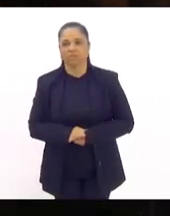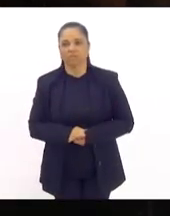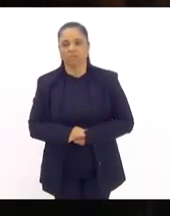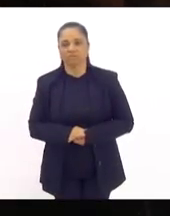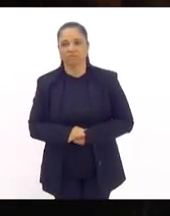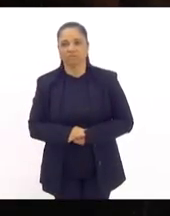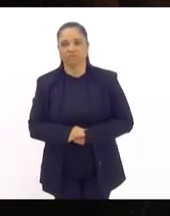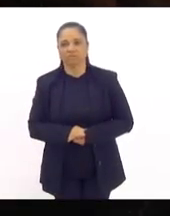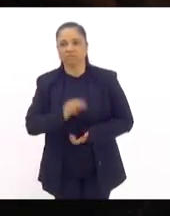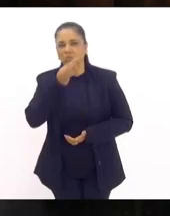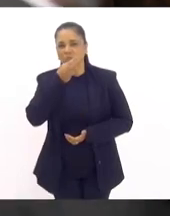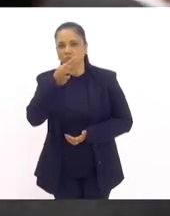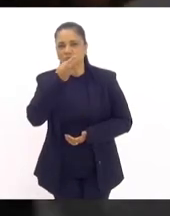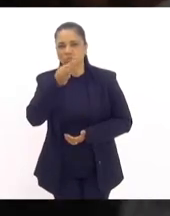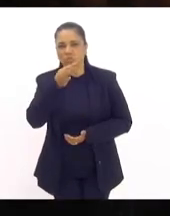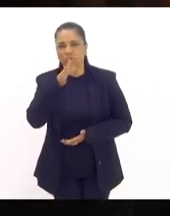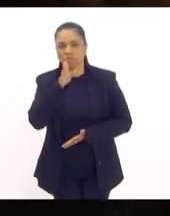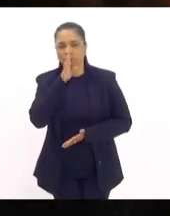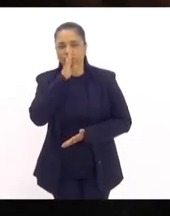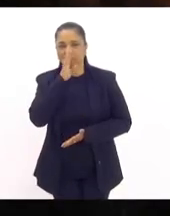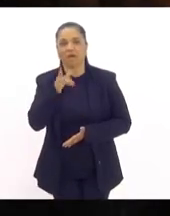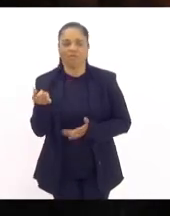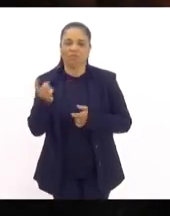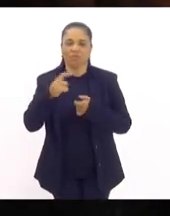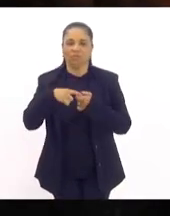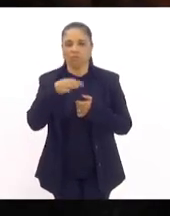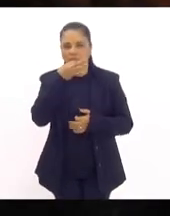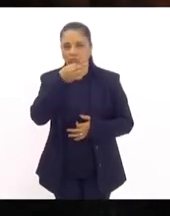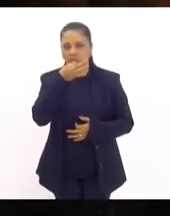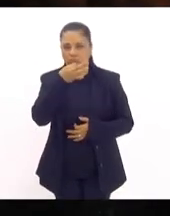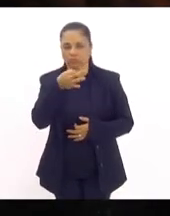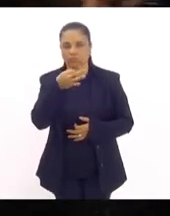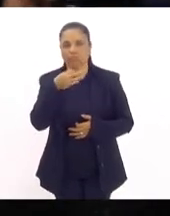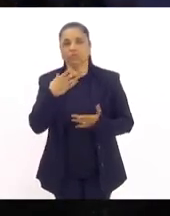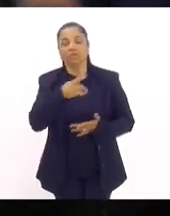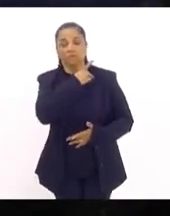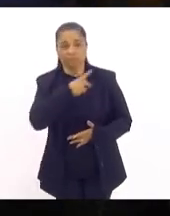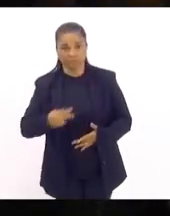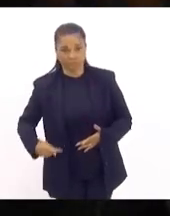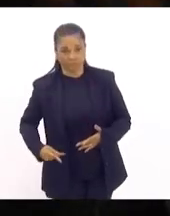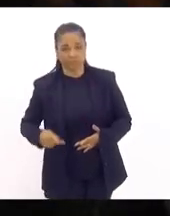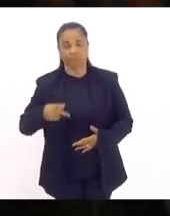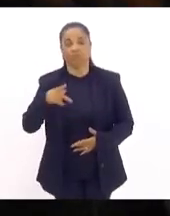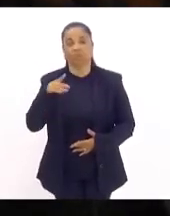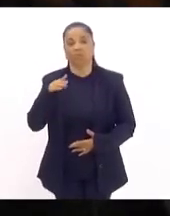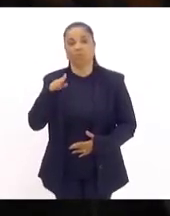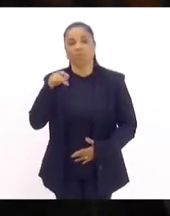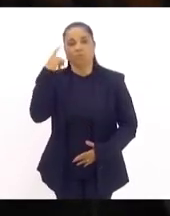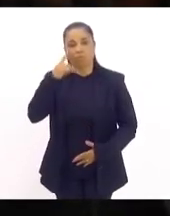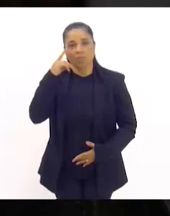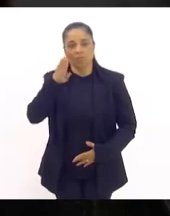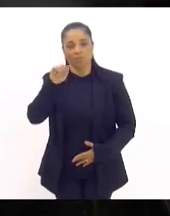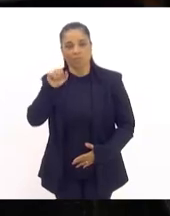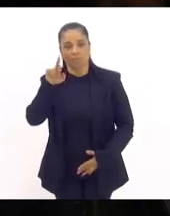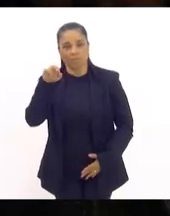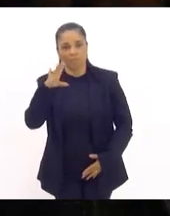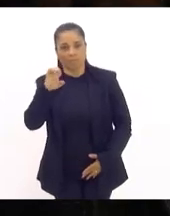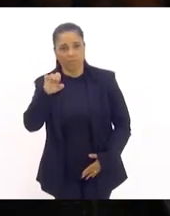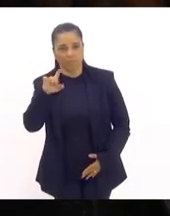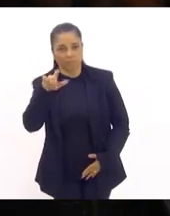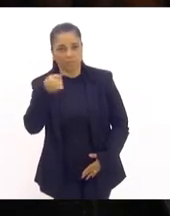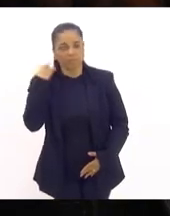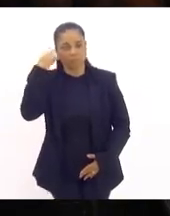está com som ou sumiu, deputado? Agora voltou. Senhor presidente, deputado Bacelar, senhoras e senhores